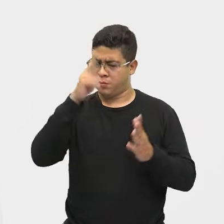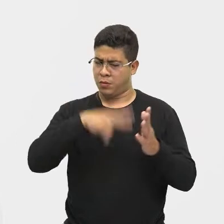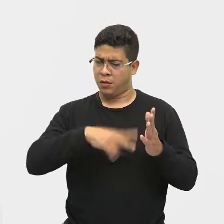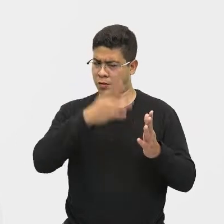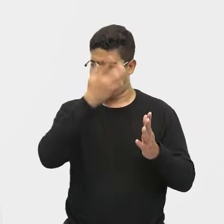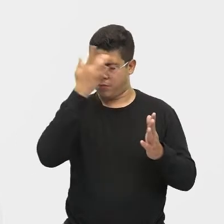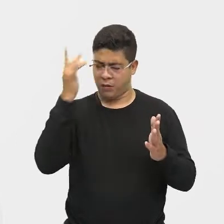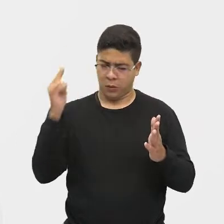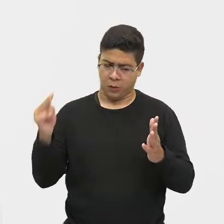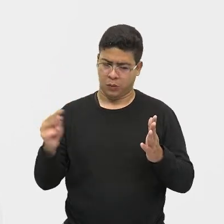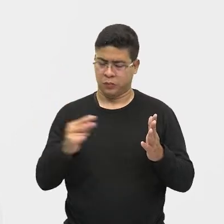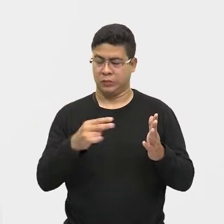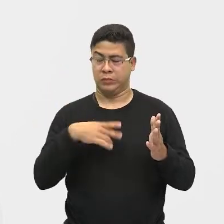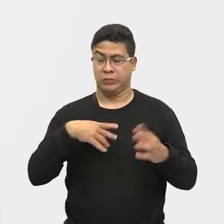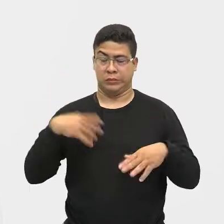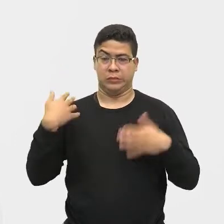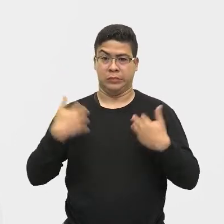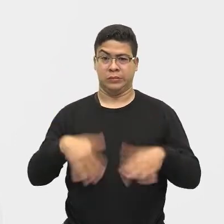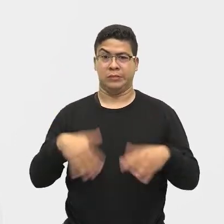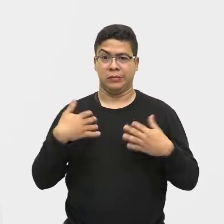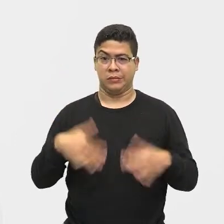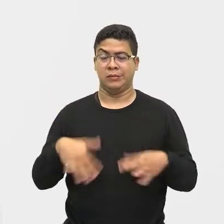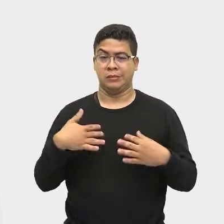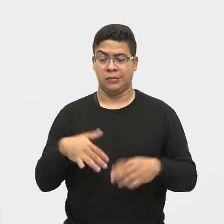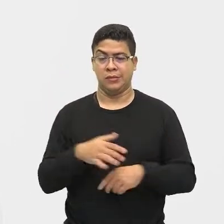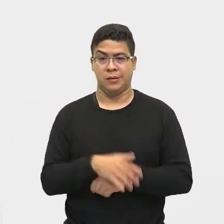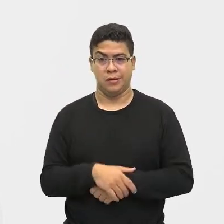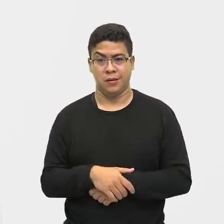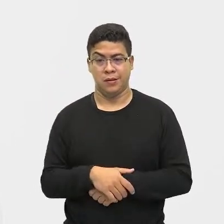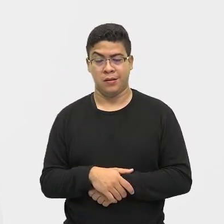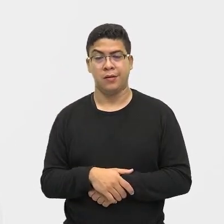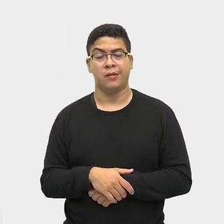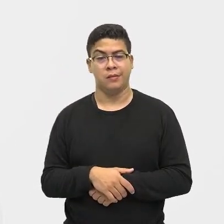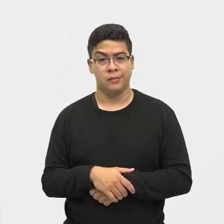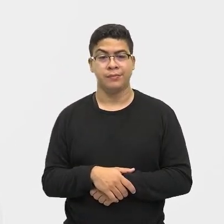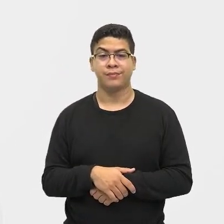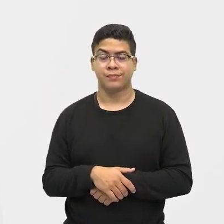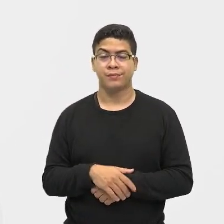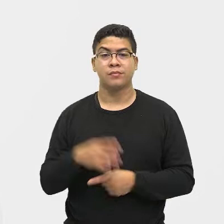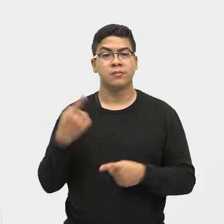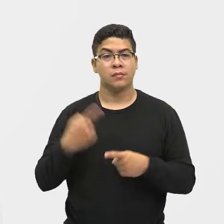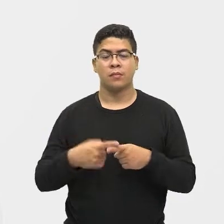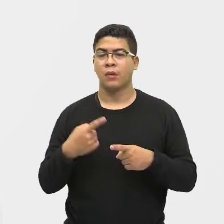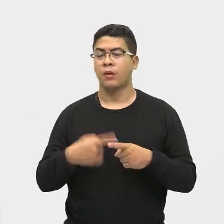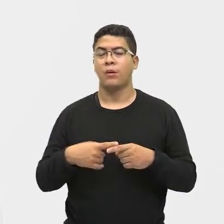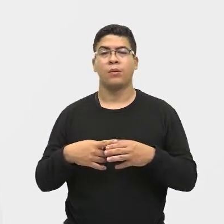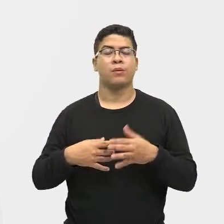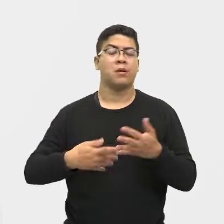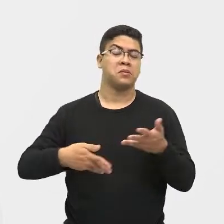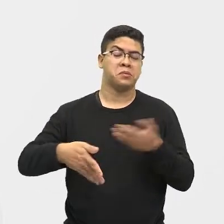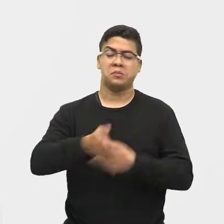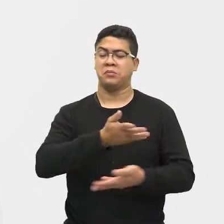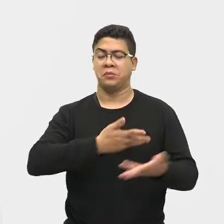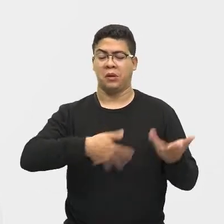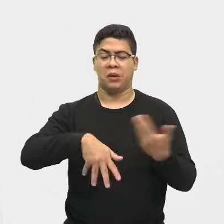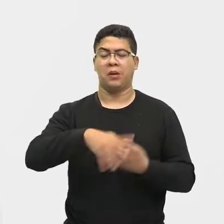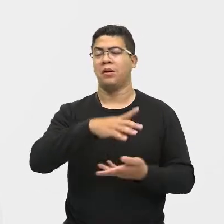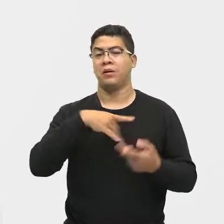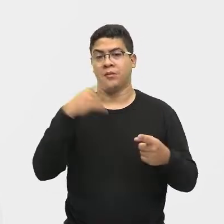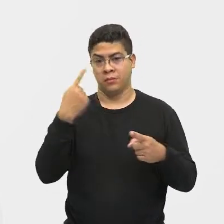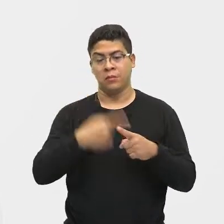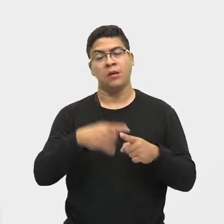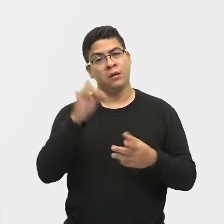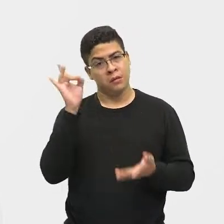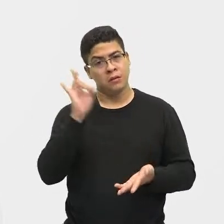o evento, né? Como eu falei para vocês, porque esse alvoroço todo, né? Porque ele